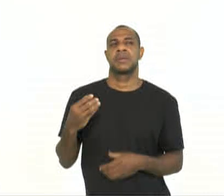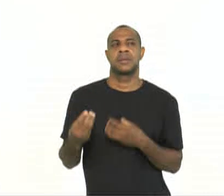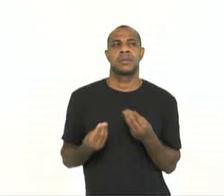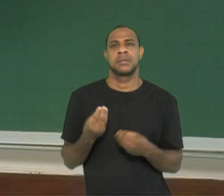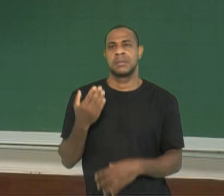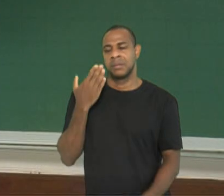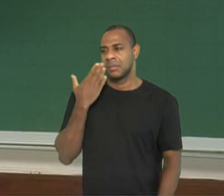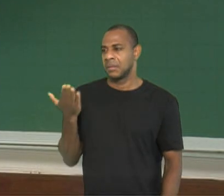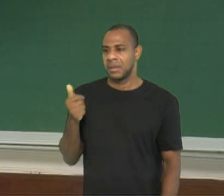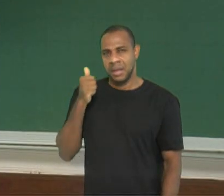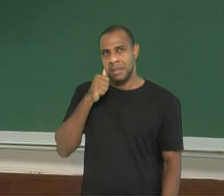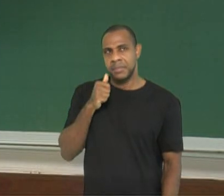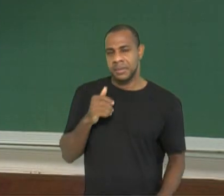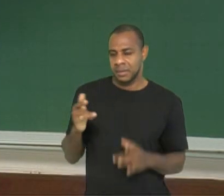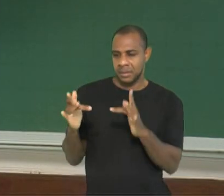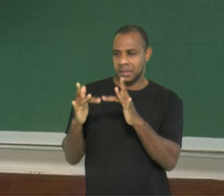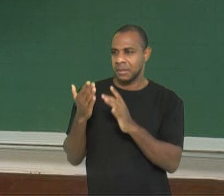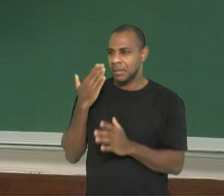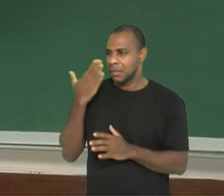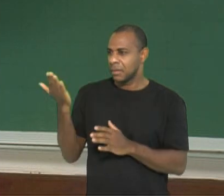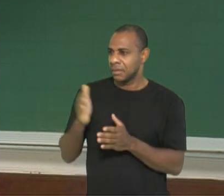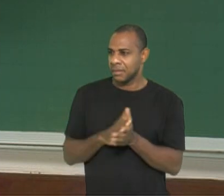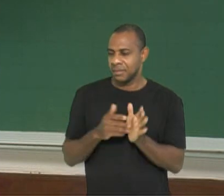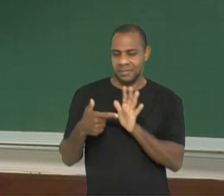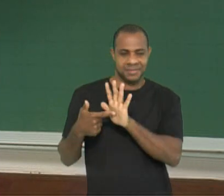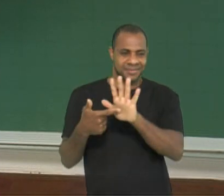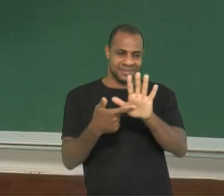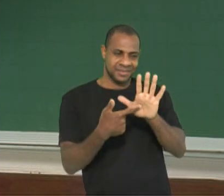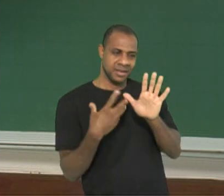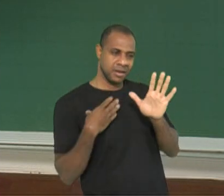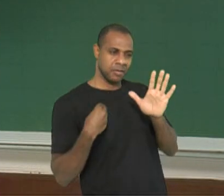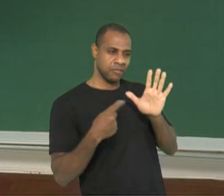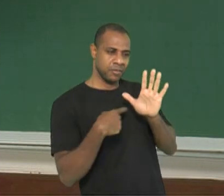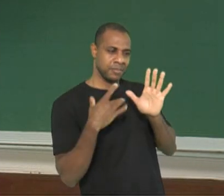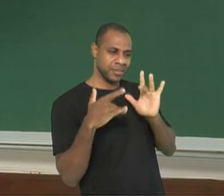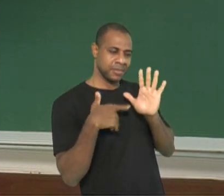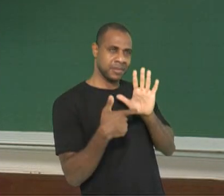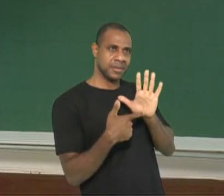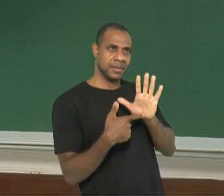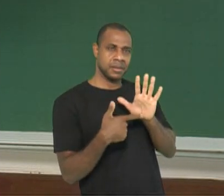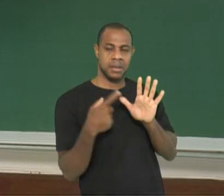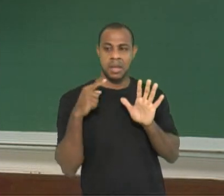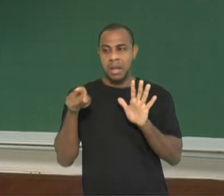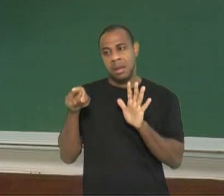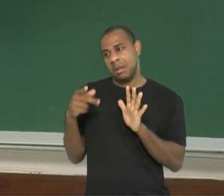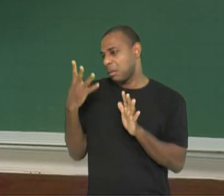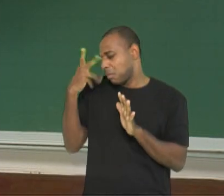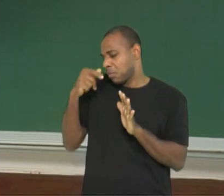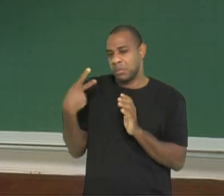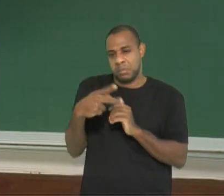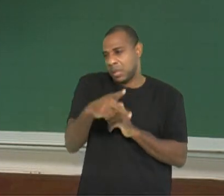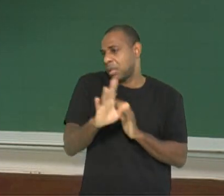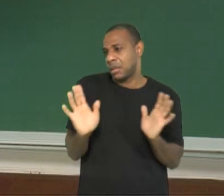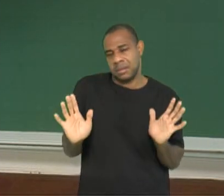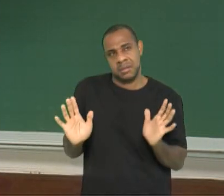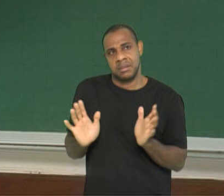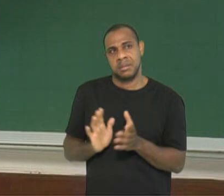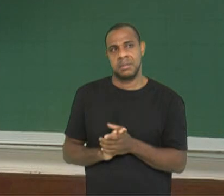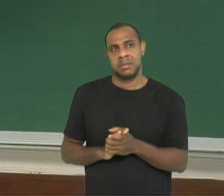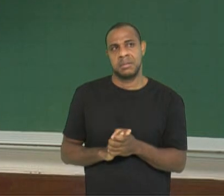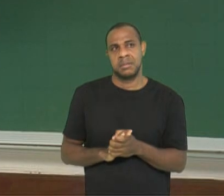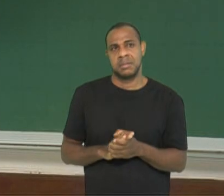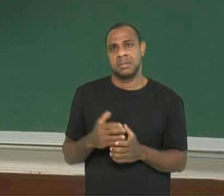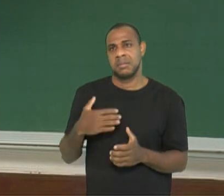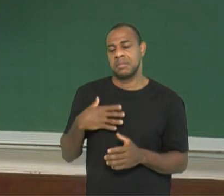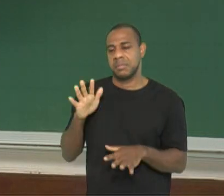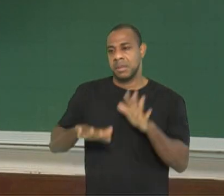arranja um namorado. Ela mostra o namorado e fala, ele é bonito. Você olha para o cara e você acha ele feio, mas na visão dela ele é bonito. Isso é estética. É o meu